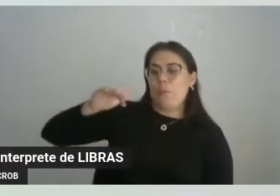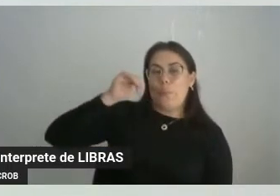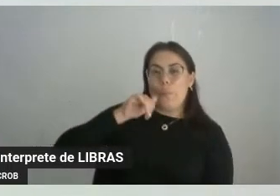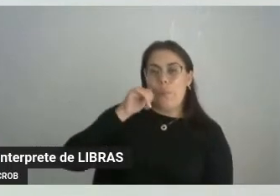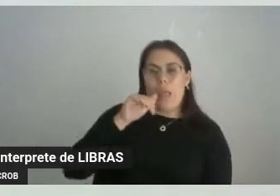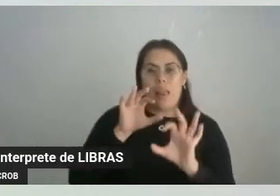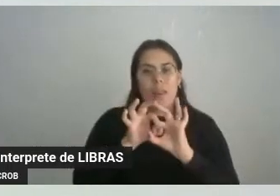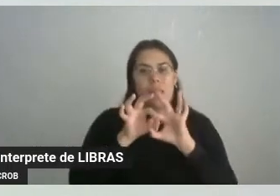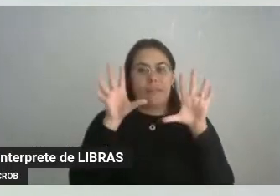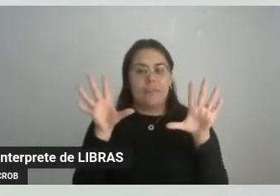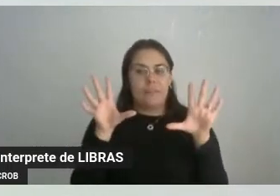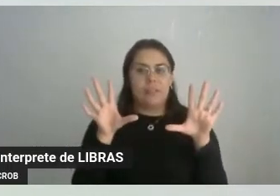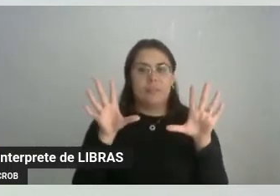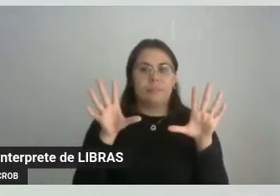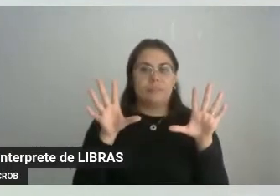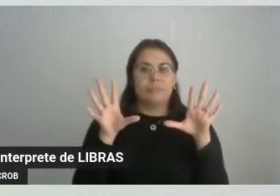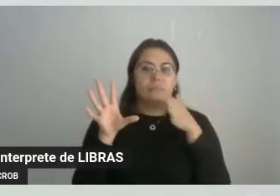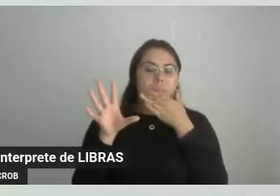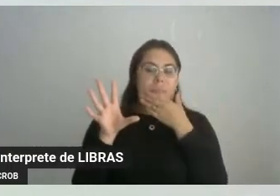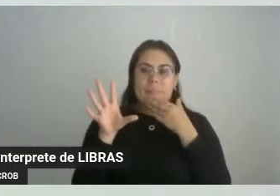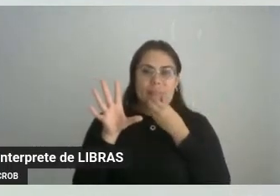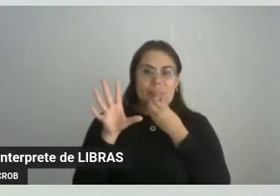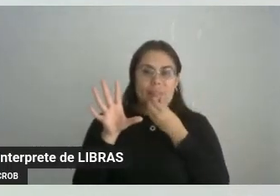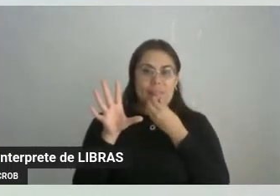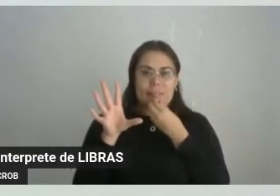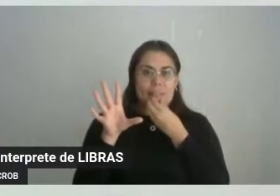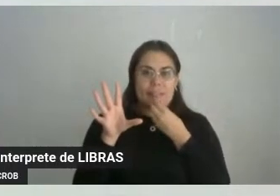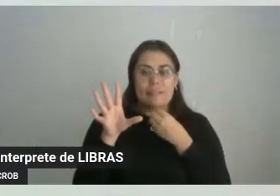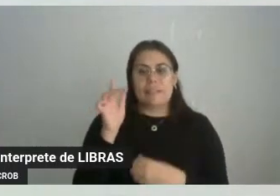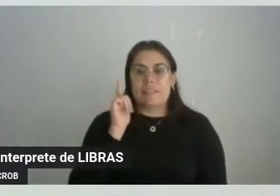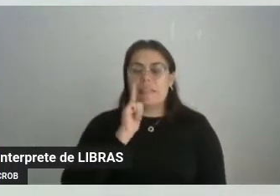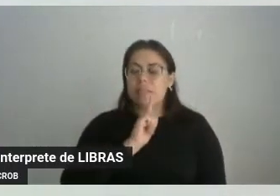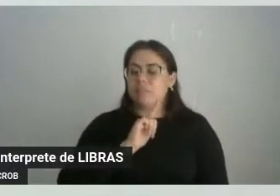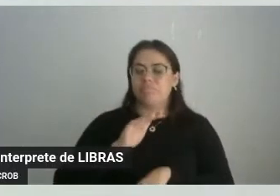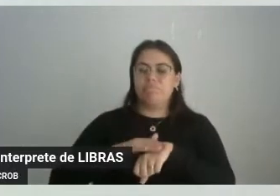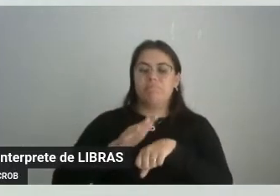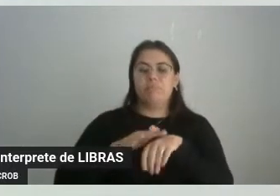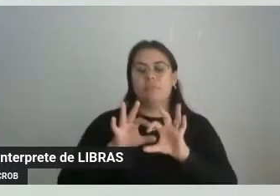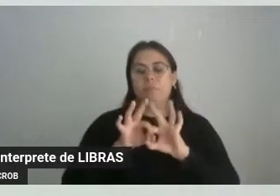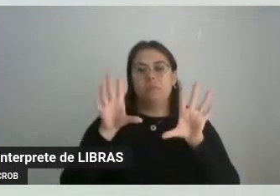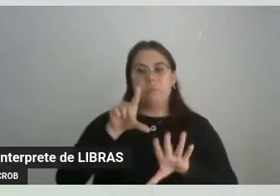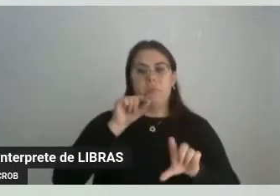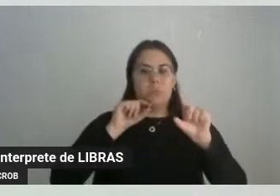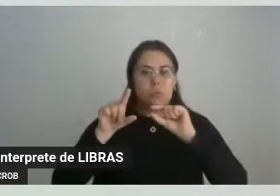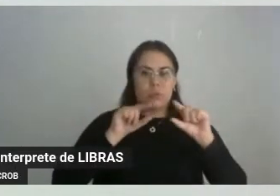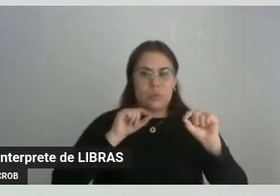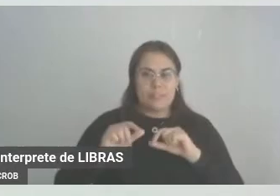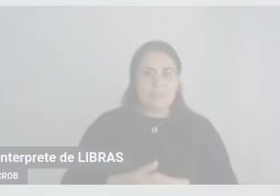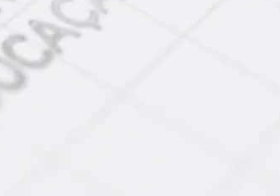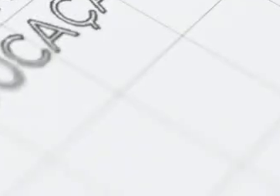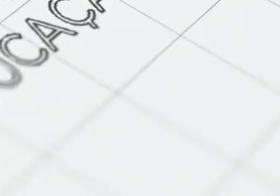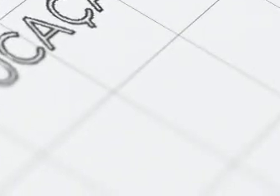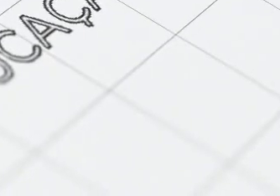Livres e que estejam onde e façam aquilo que elas quiserem fazer, né? Acho que é disso que se trata, né?